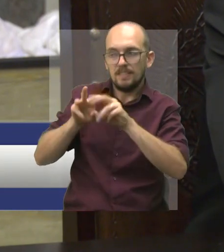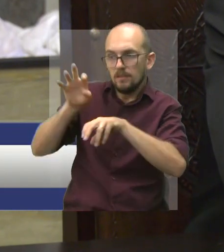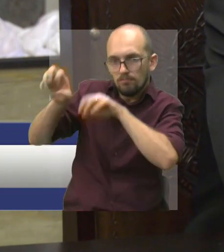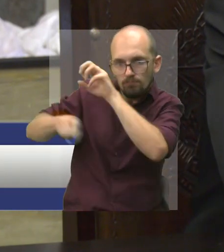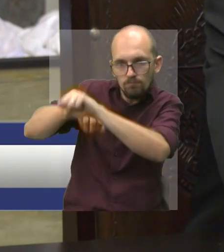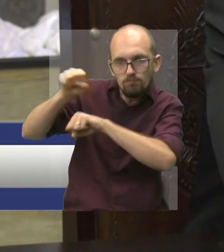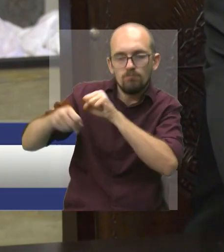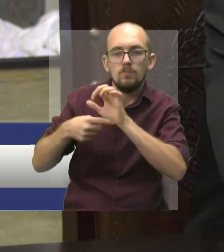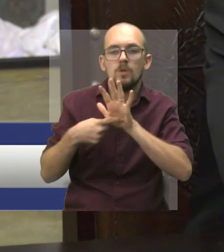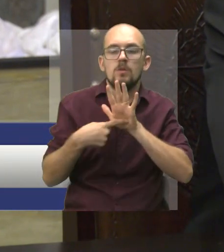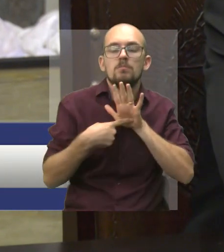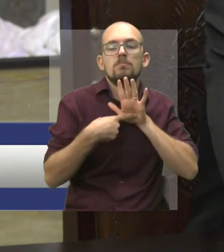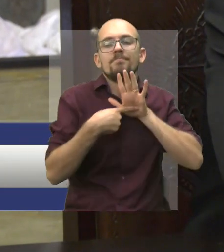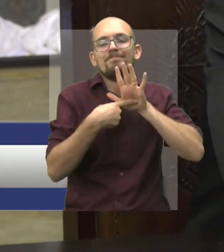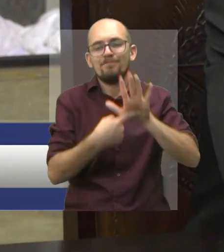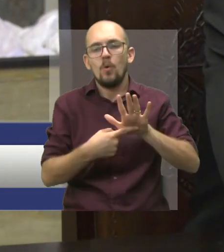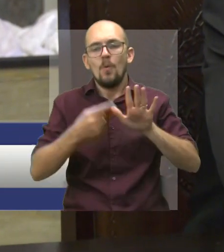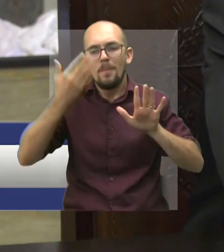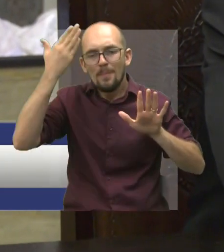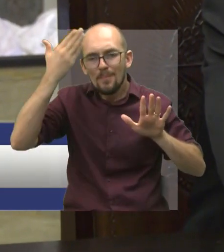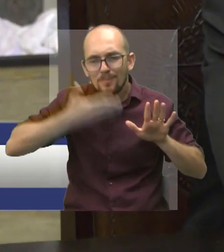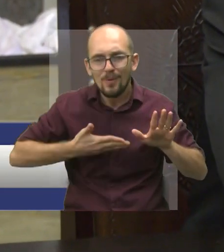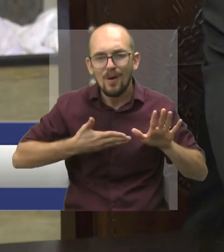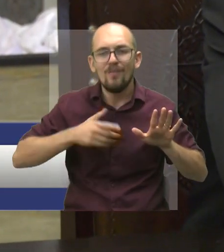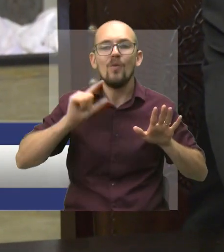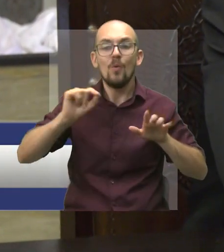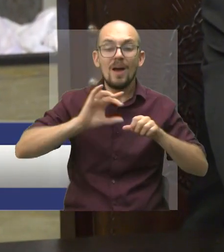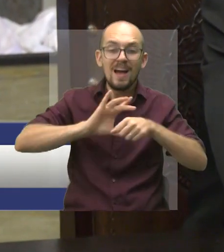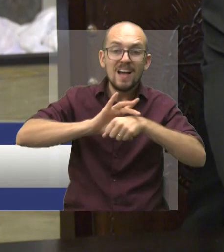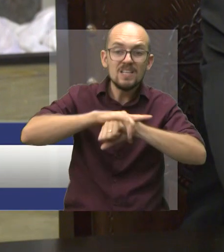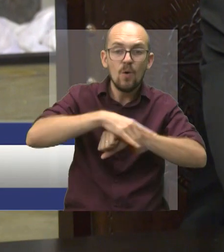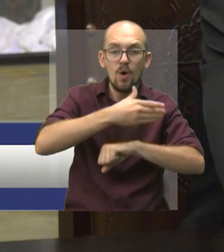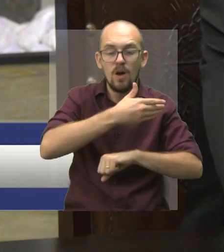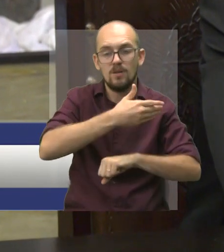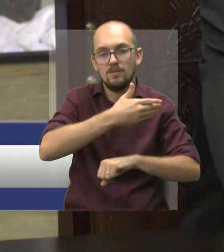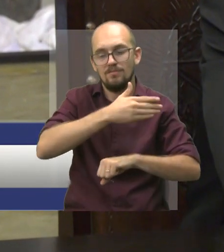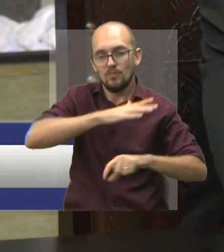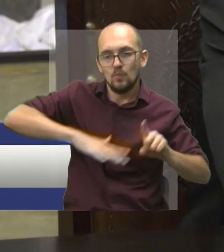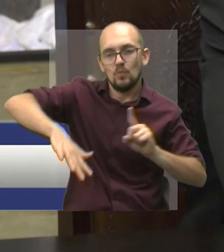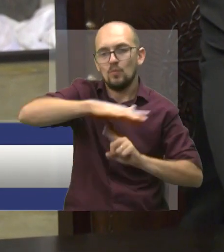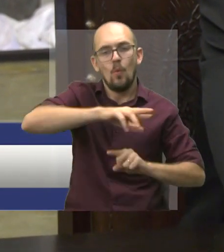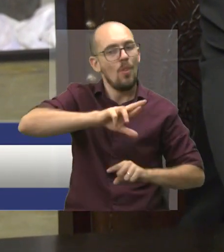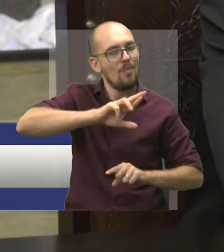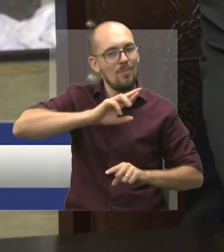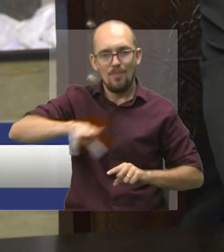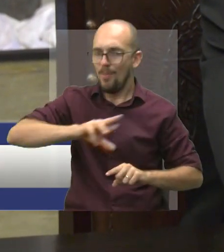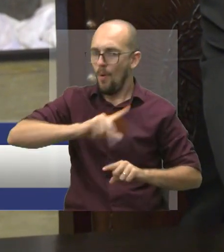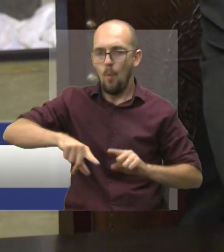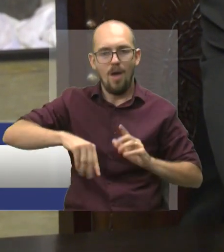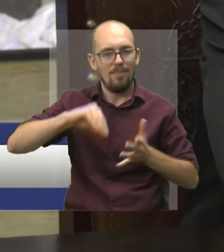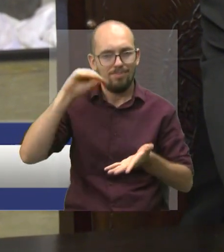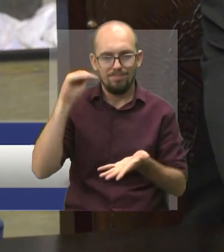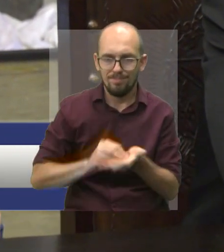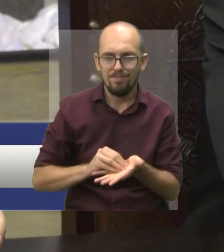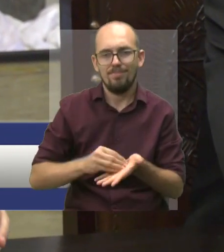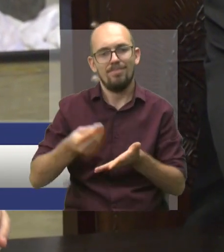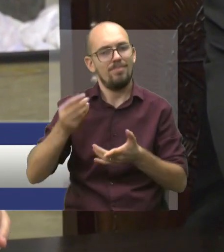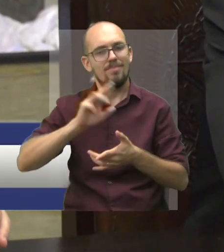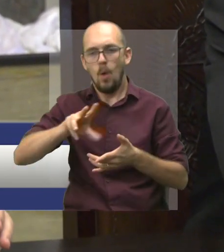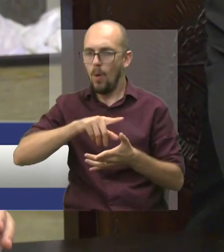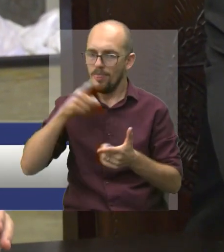a Previdência, ou melhor, a Seguridade Social não é deficitária. Então, o governo